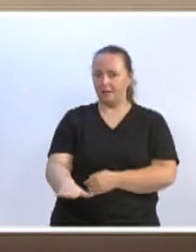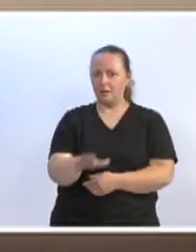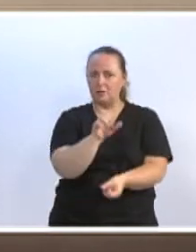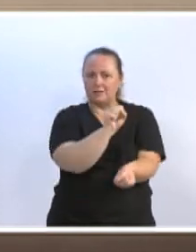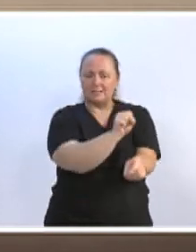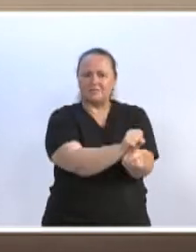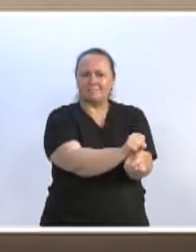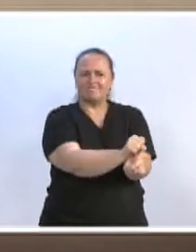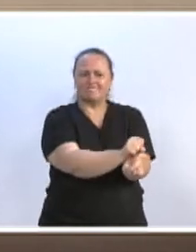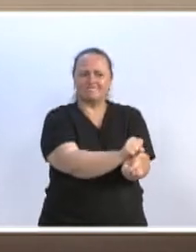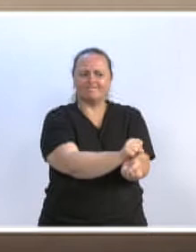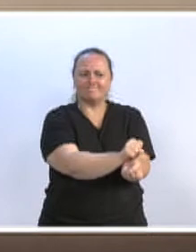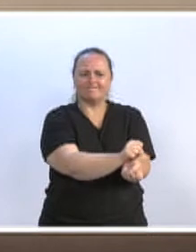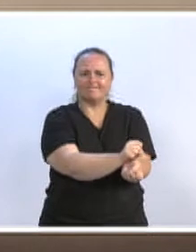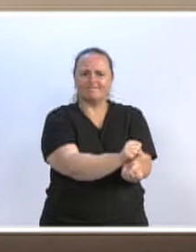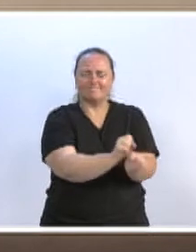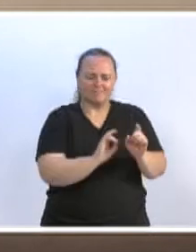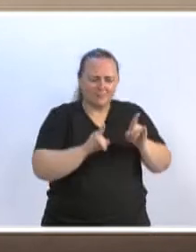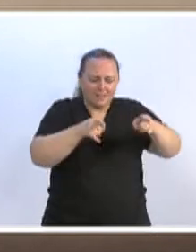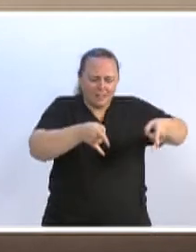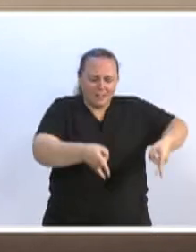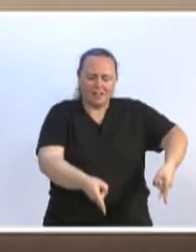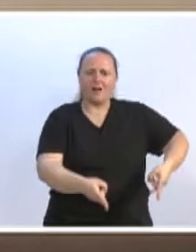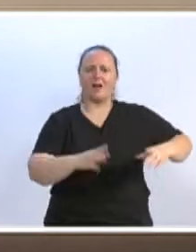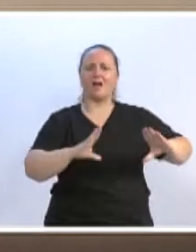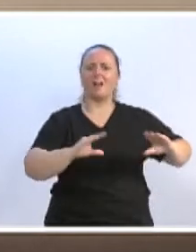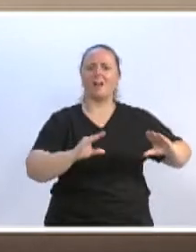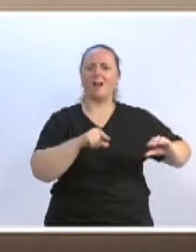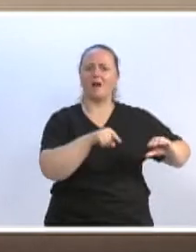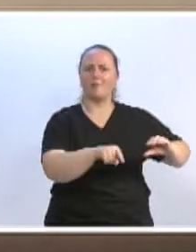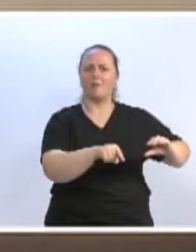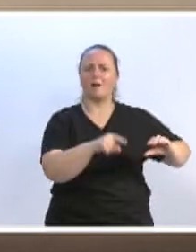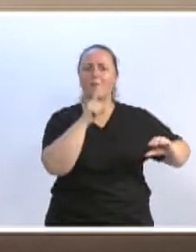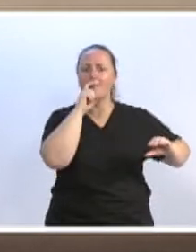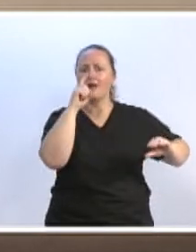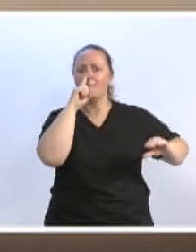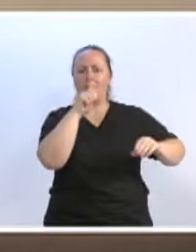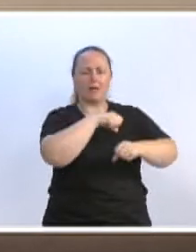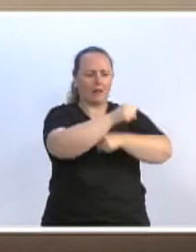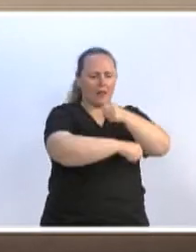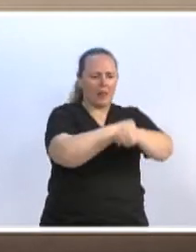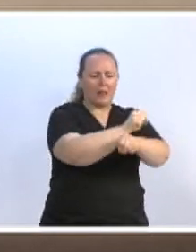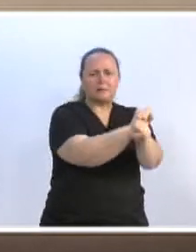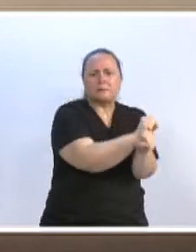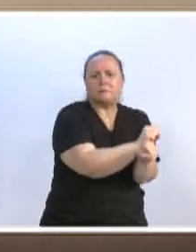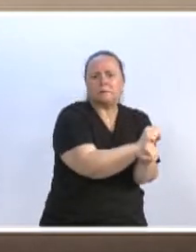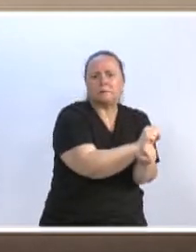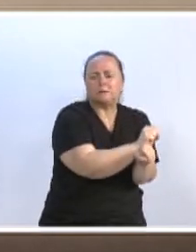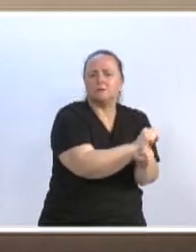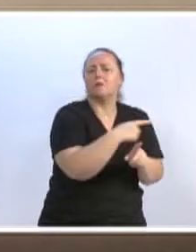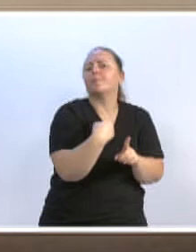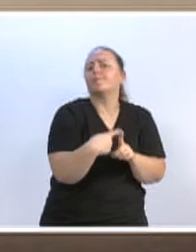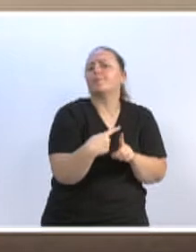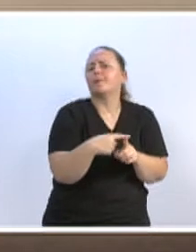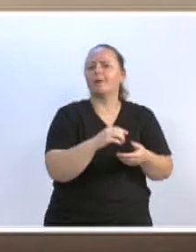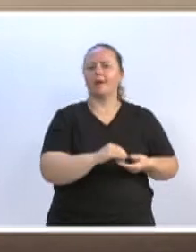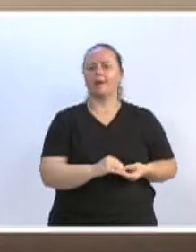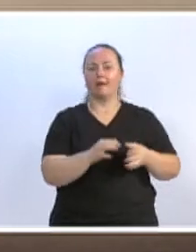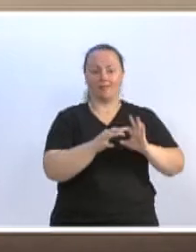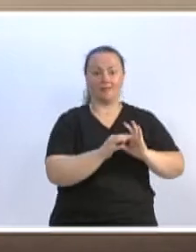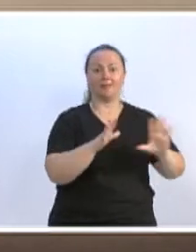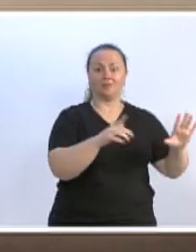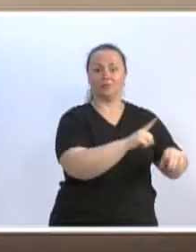acorrentado numa cama de ferro pelos próprios pais, porque ele saía dali e já ia